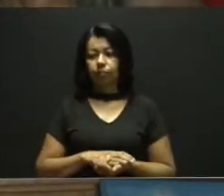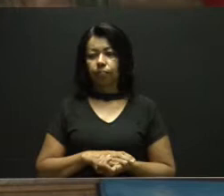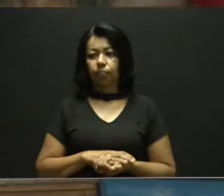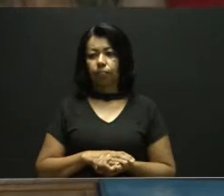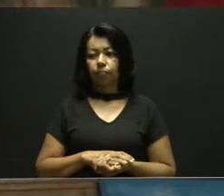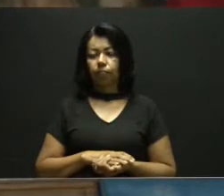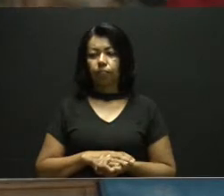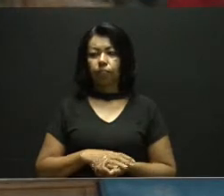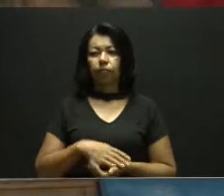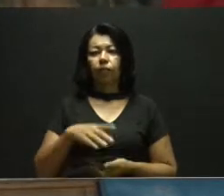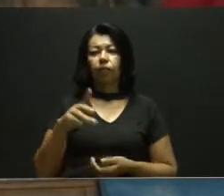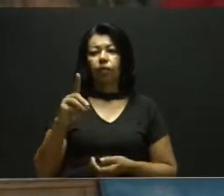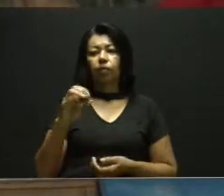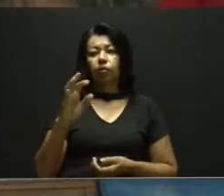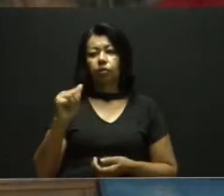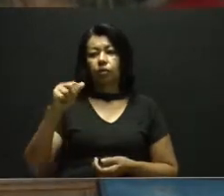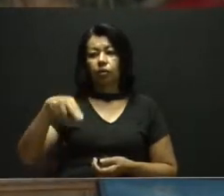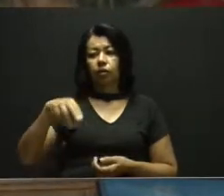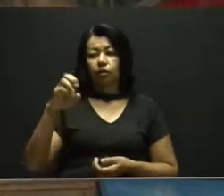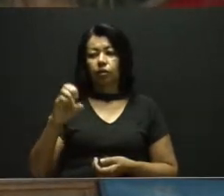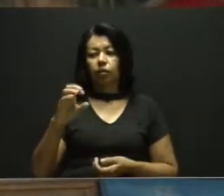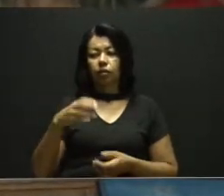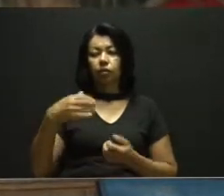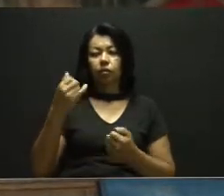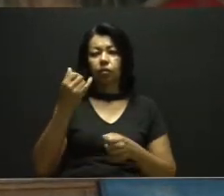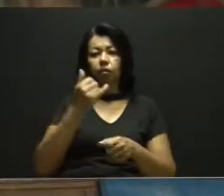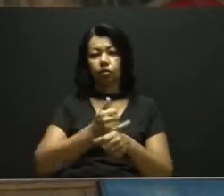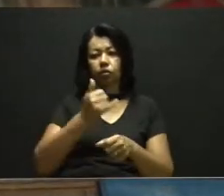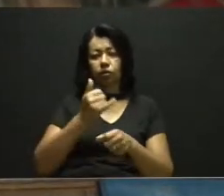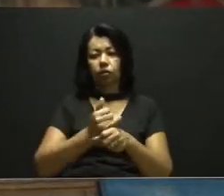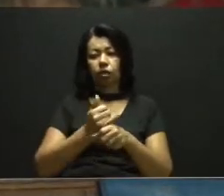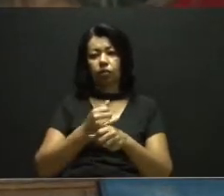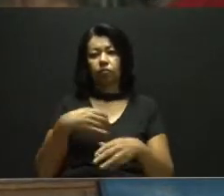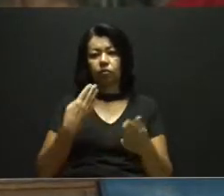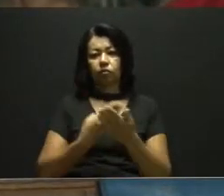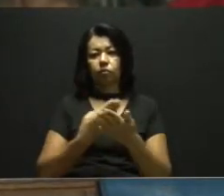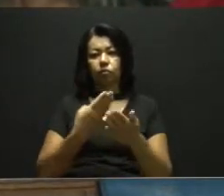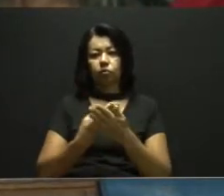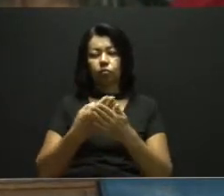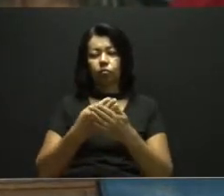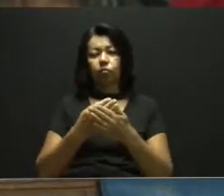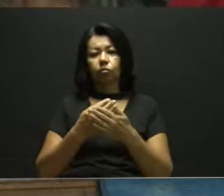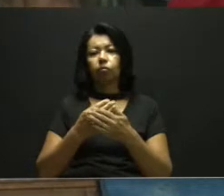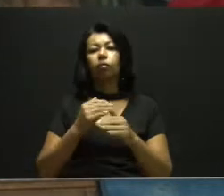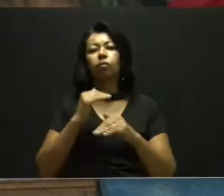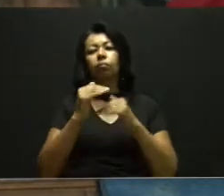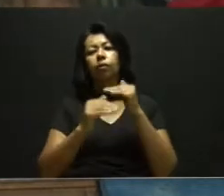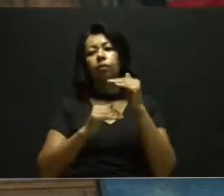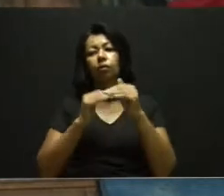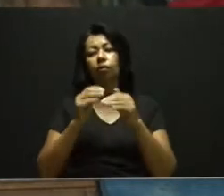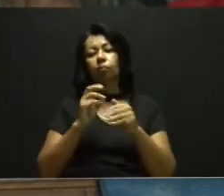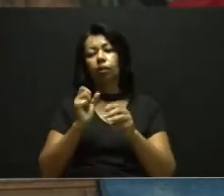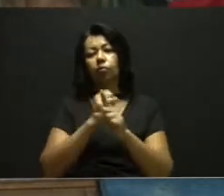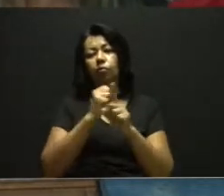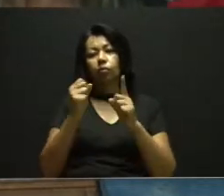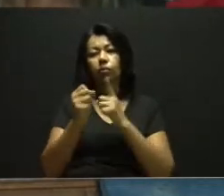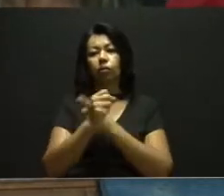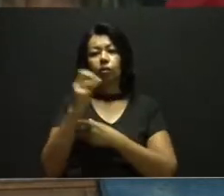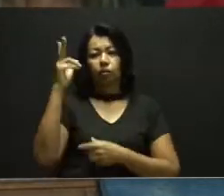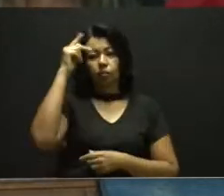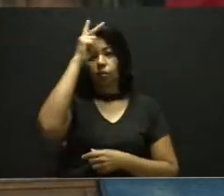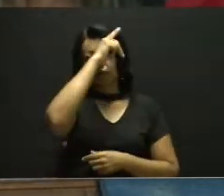yane maria de almeida chefe da divisão de estudos e planejamento social da prefeitura municipal